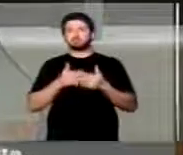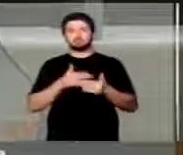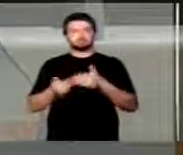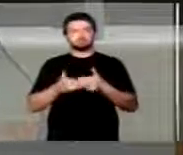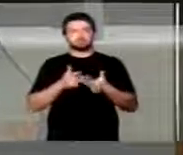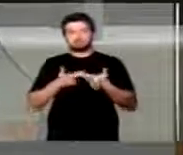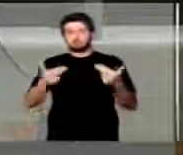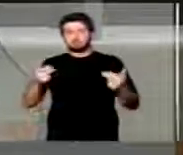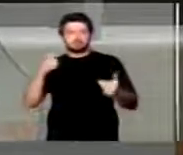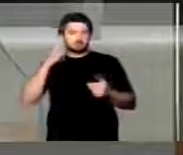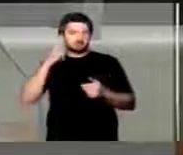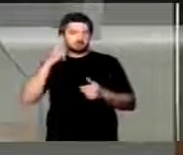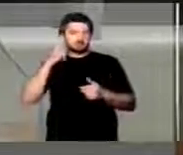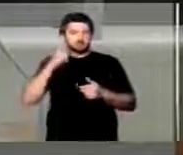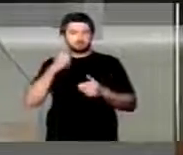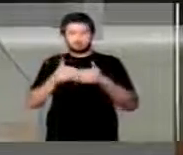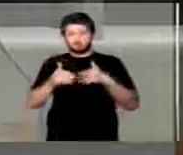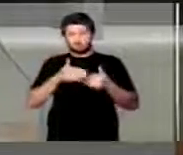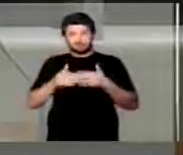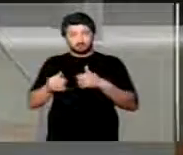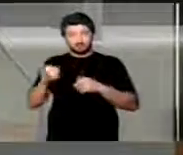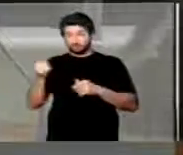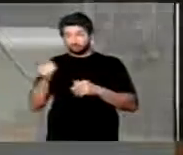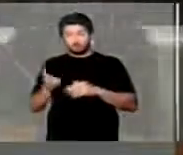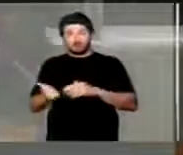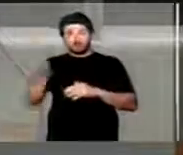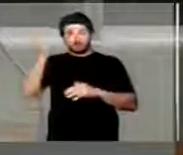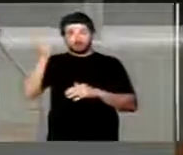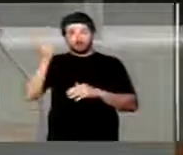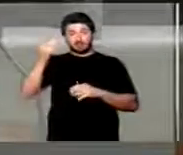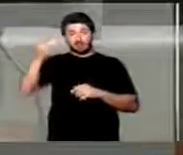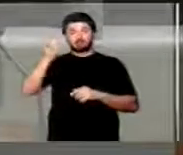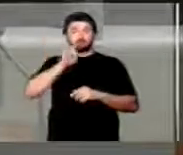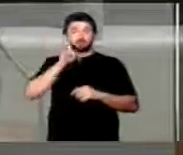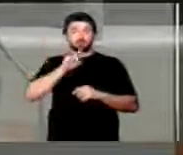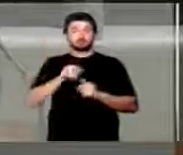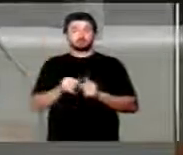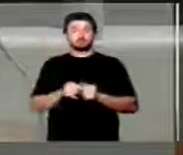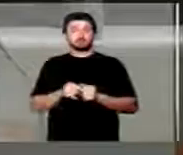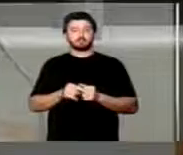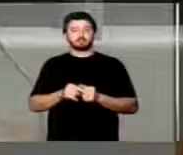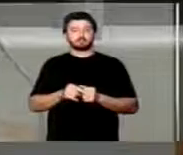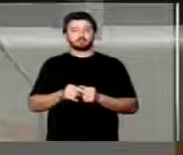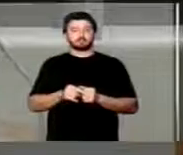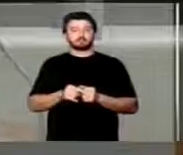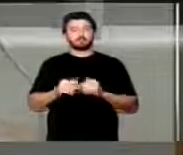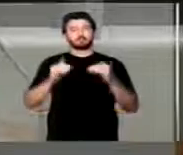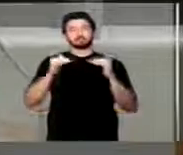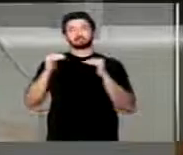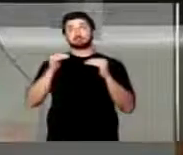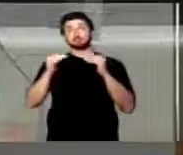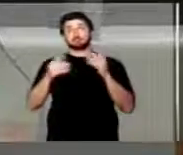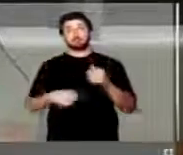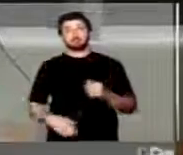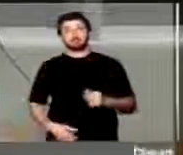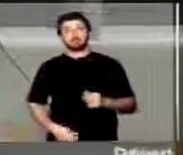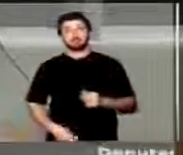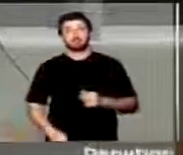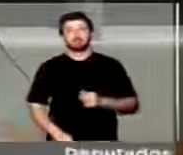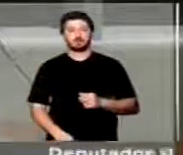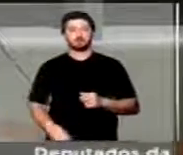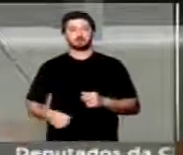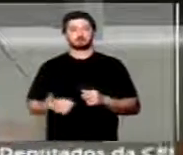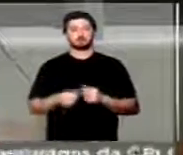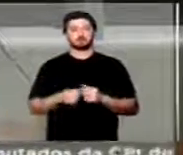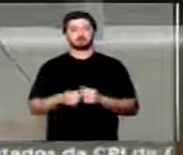coisa, qualquer subida dos juros americanos e a instabilidade da emissão